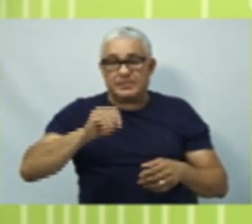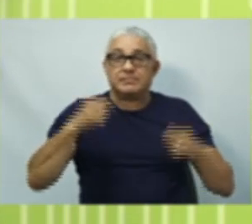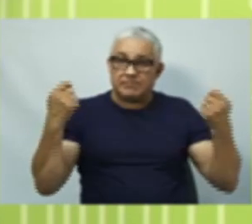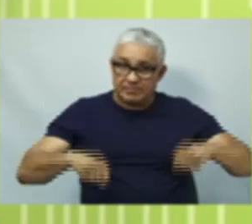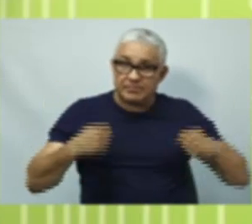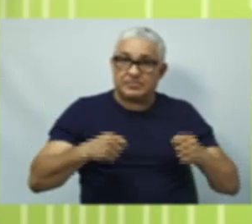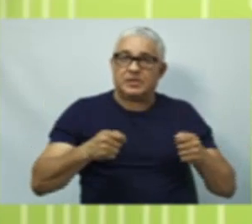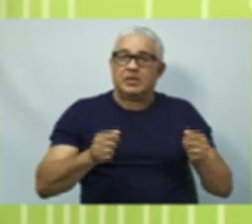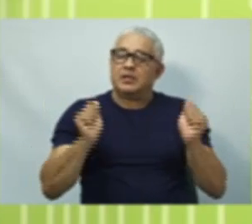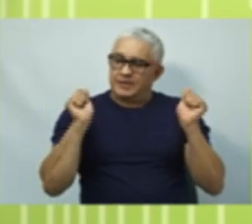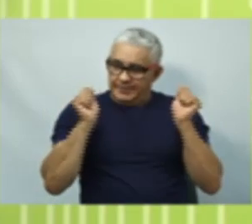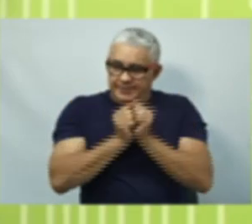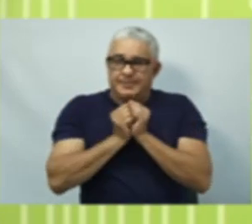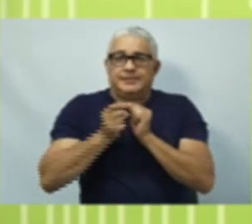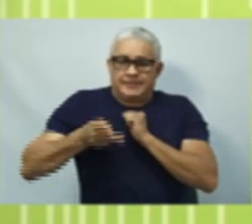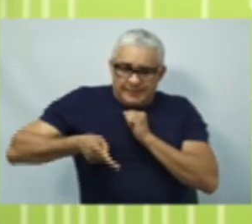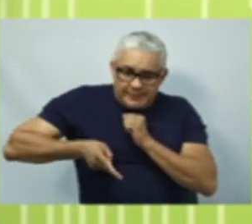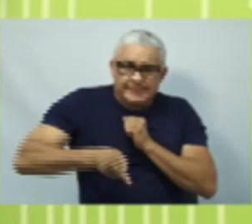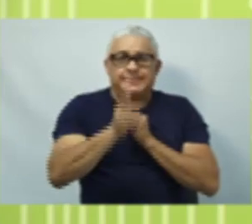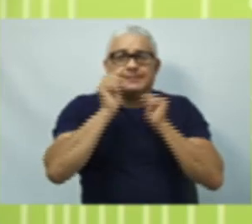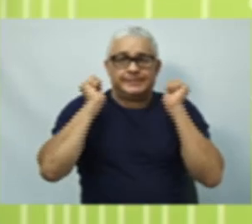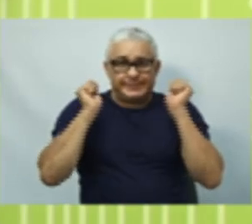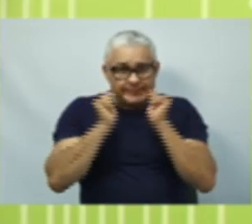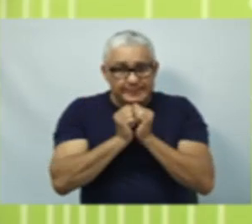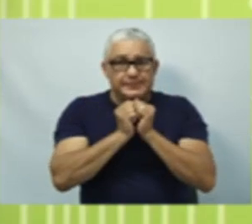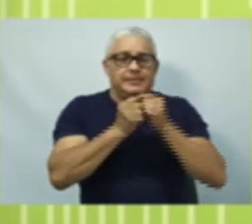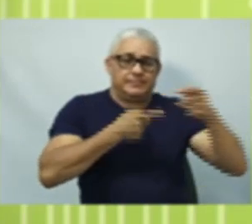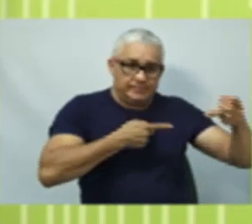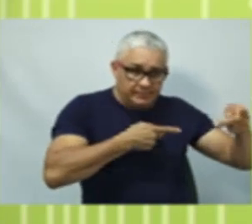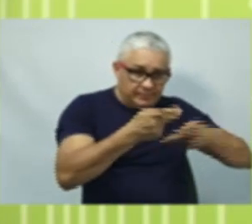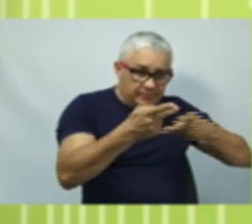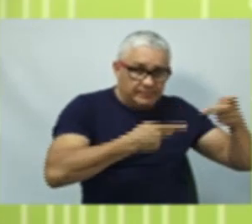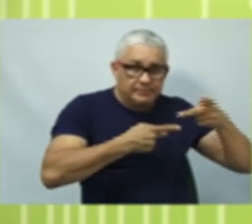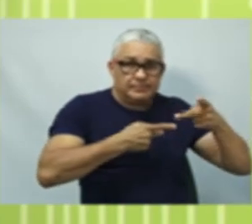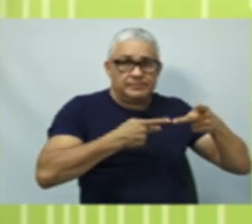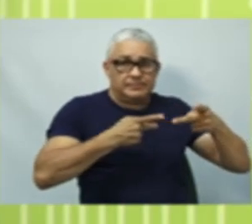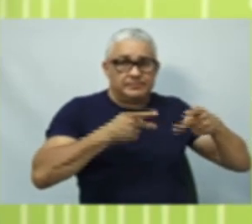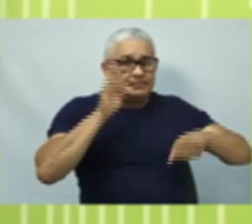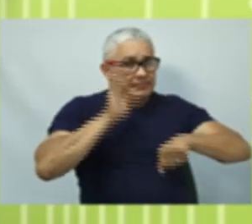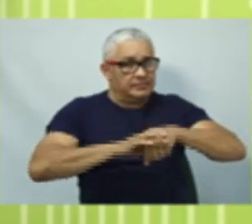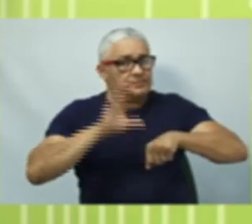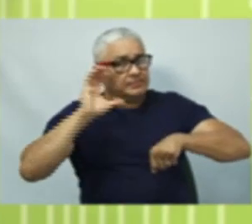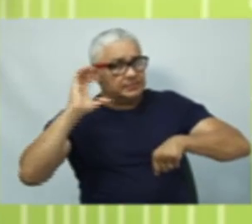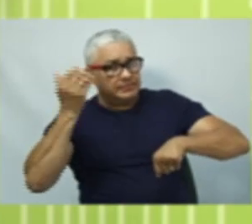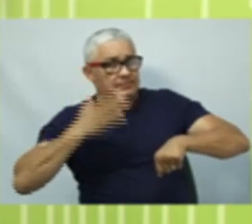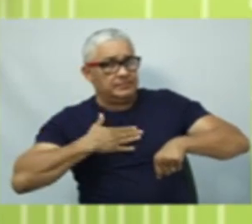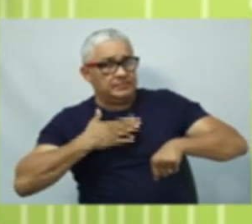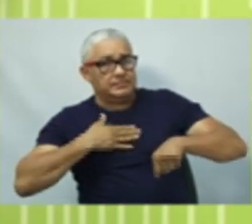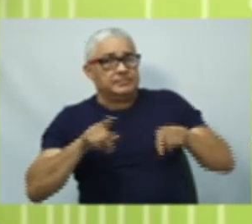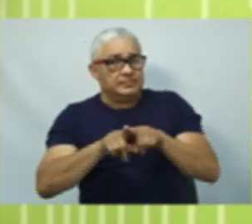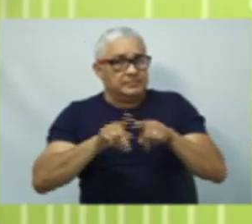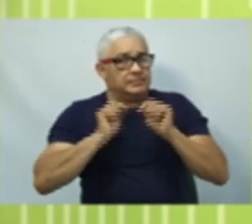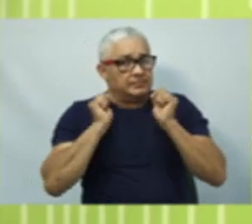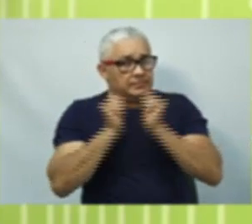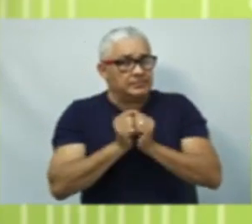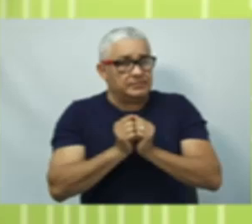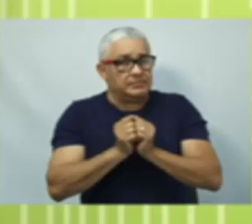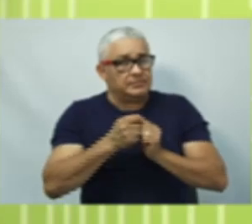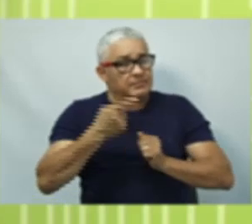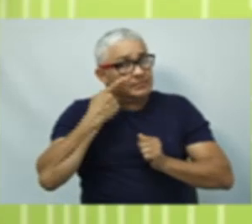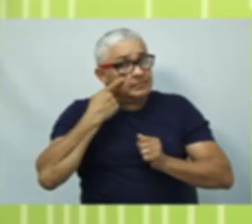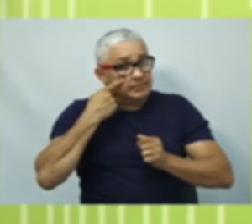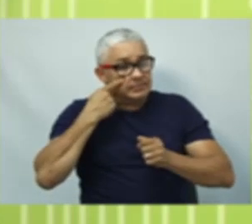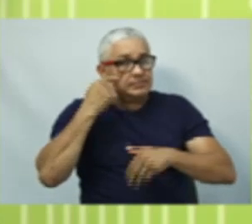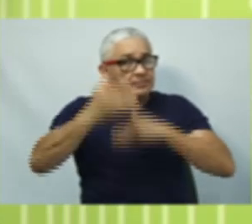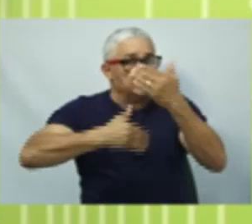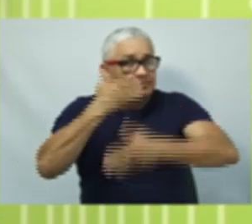ter o acompanhamento frequentemente. Então eu planejo, eu vou definir as minhas ações e vou estar acompanhando no processo